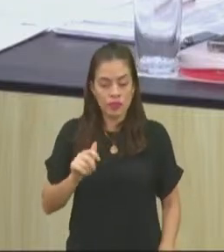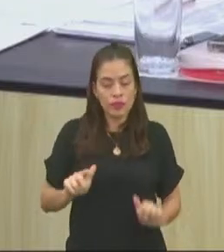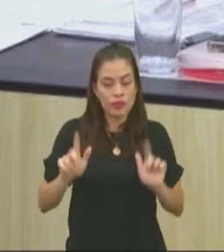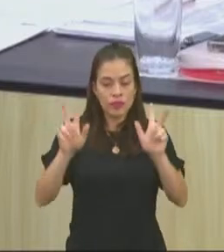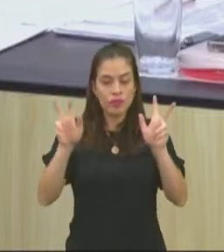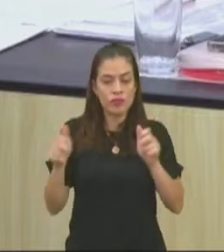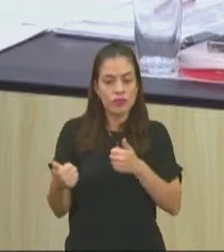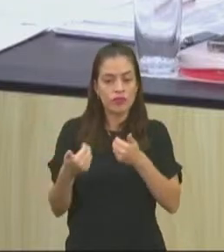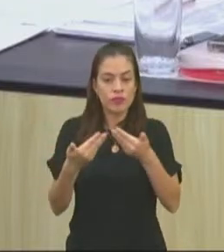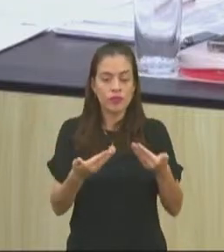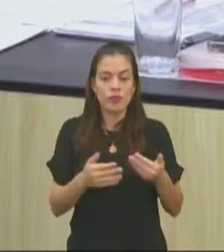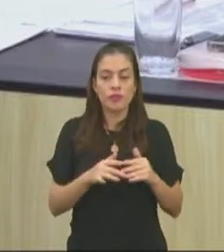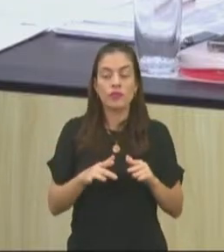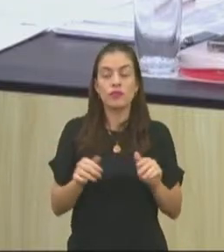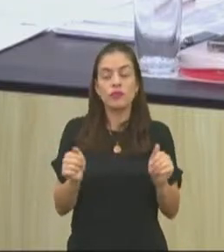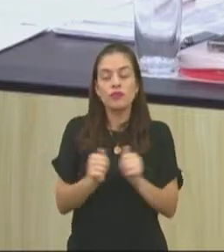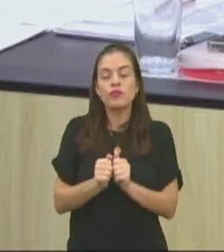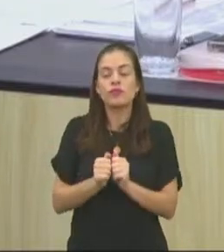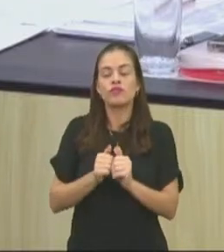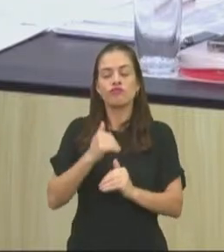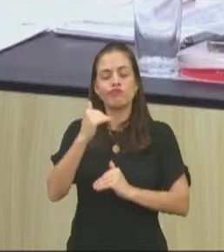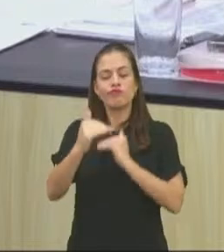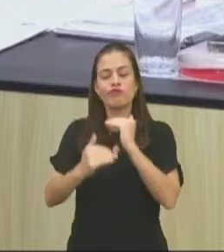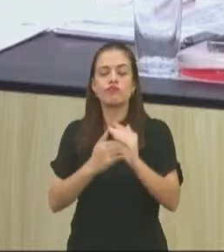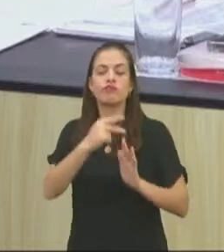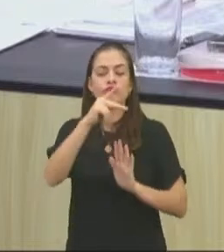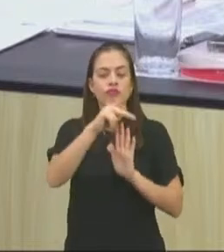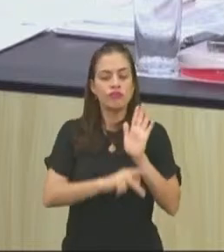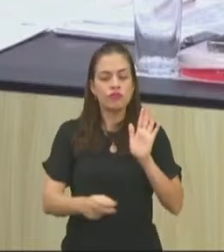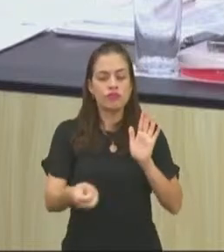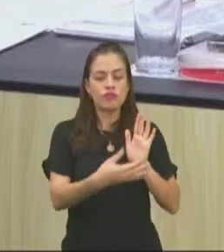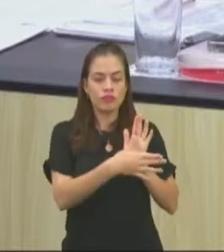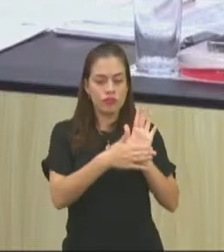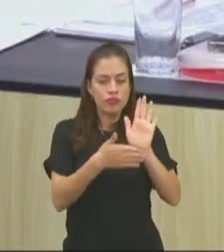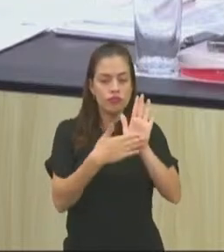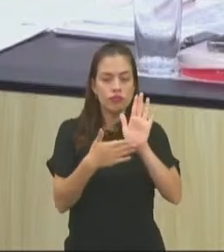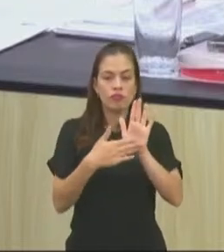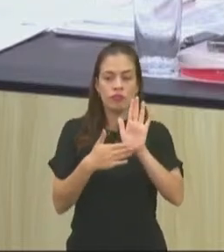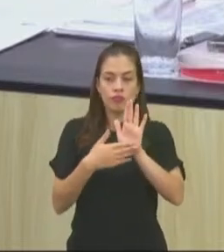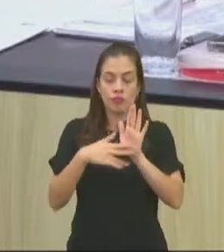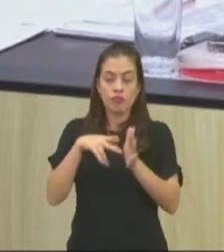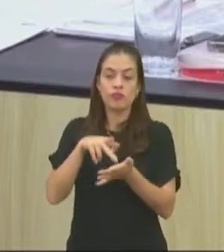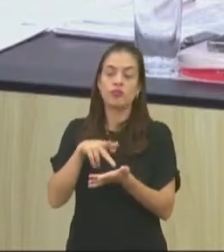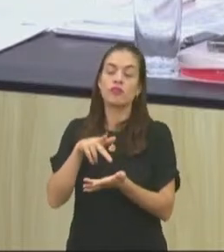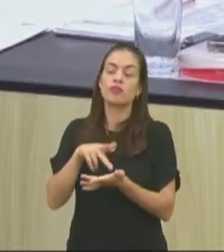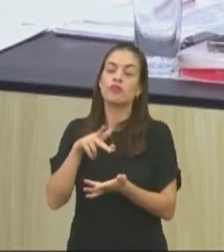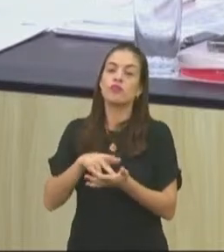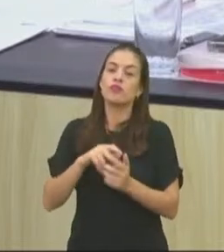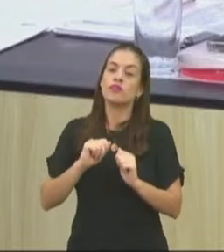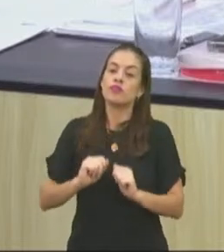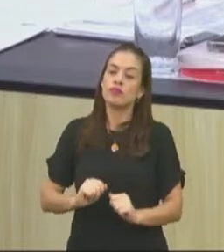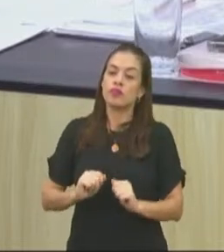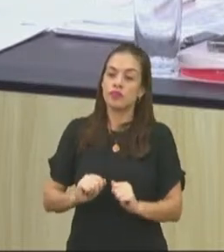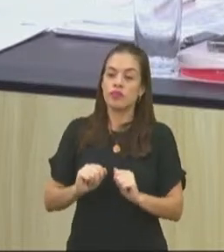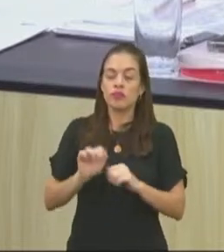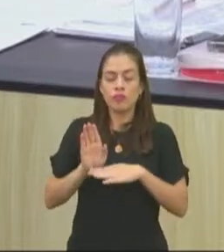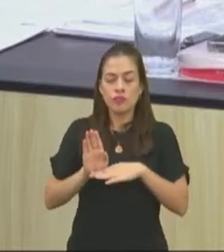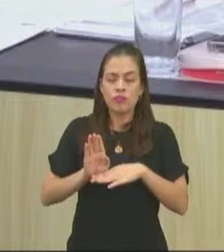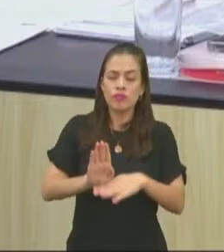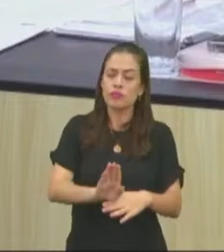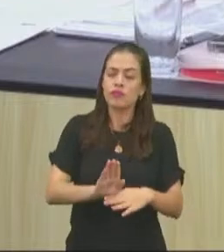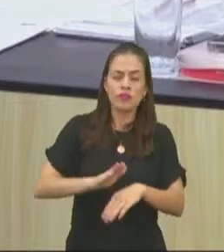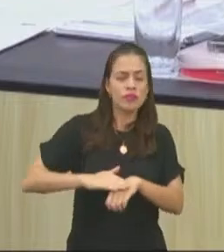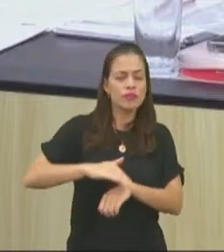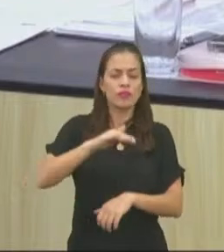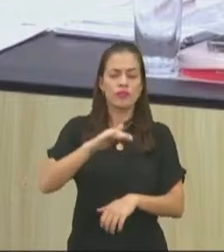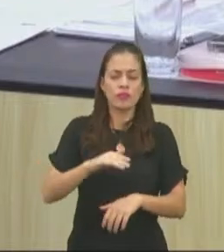podemos alcançar novos projetos e a gente poder fazer proposituras realmente que possa contemplar mais e